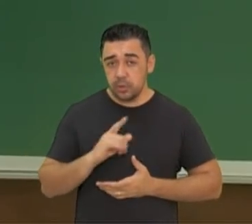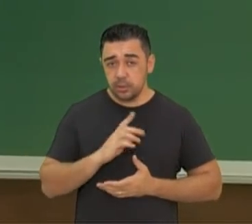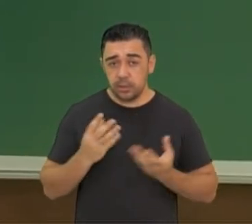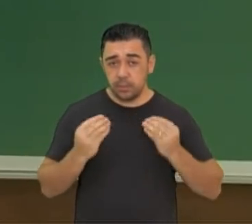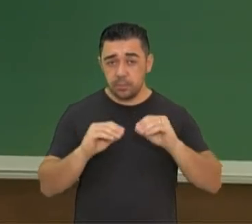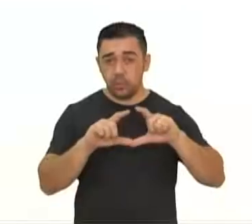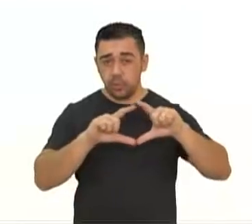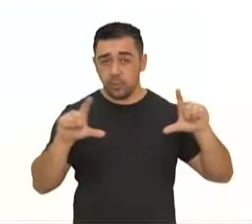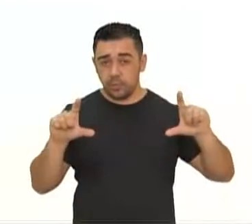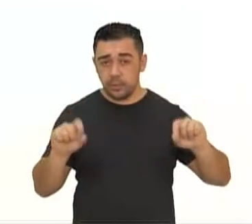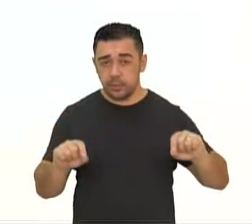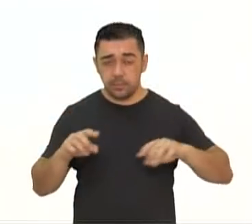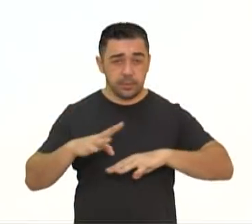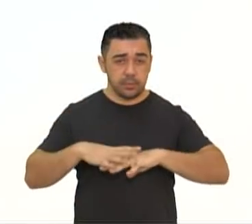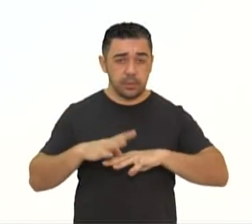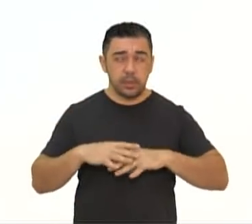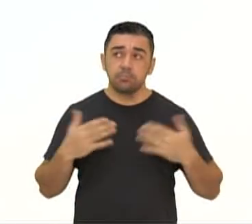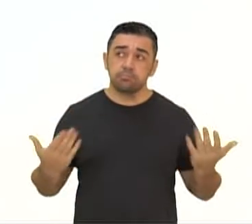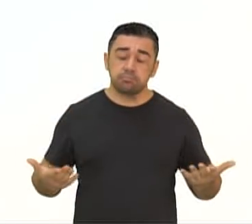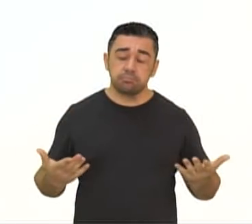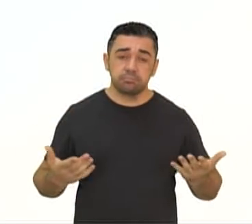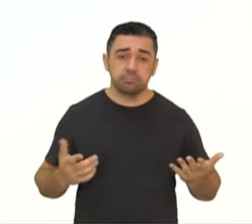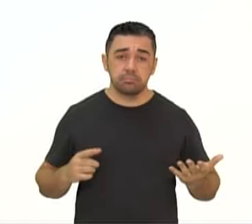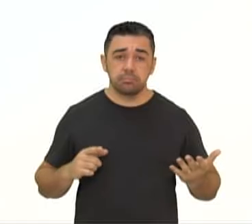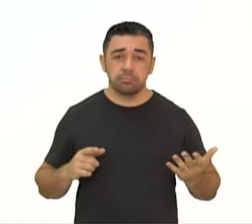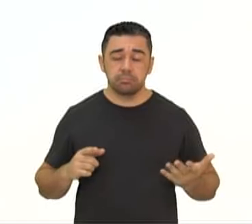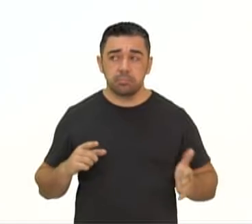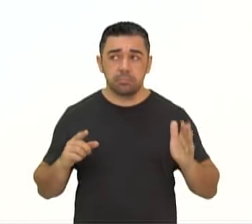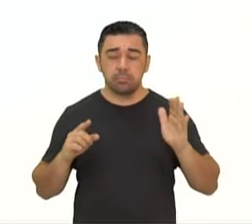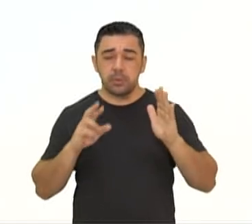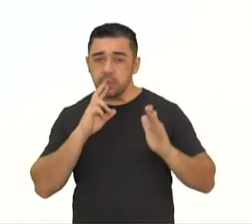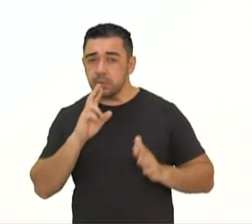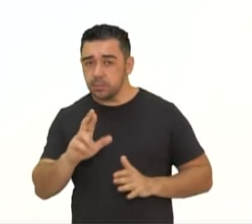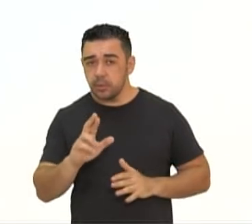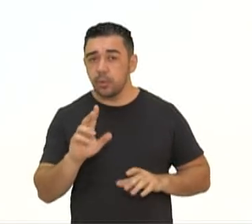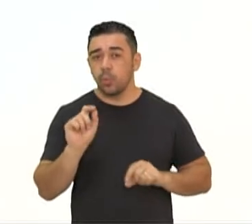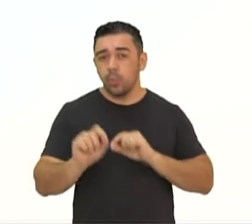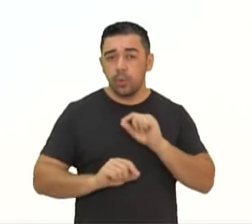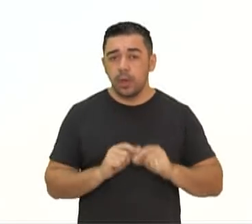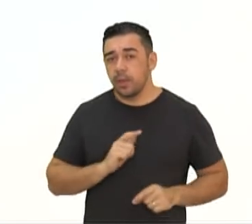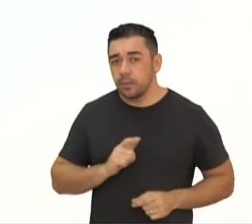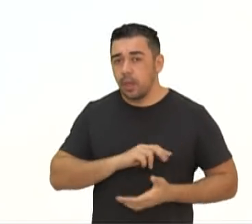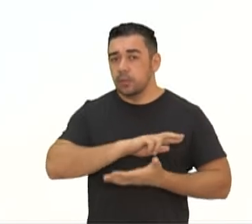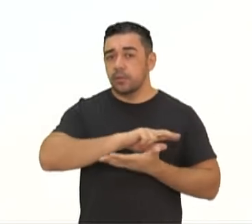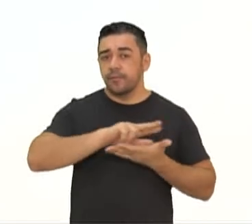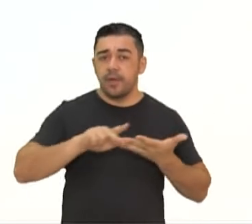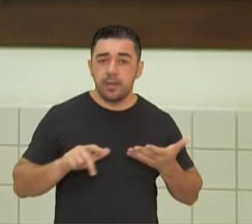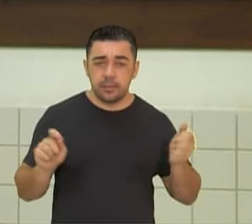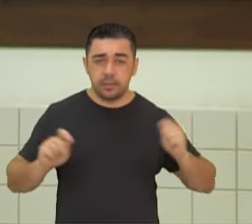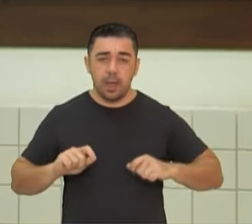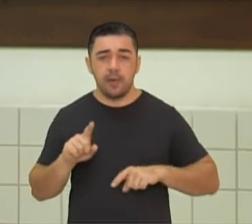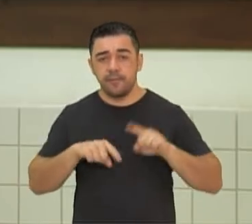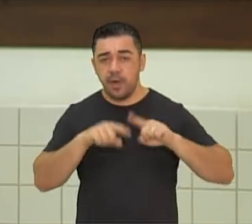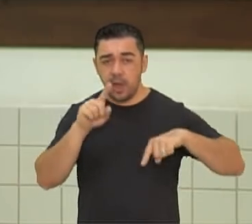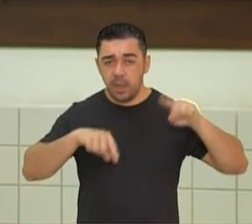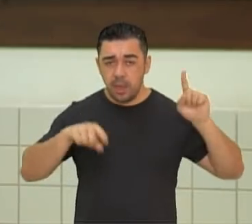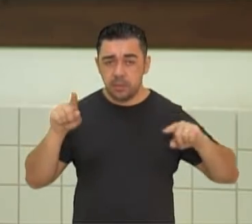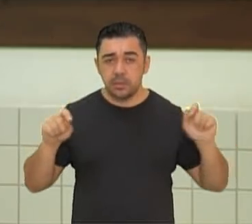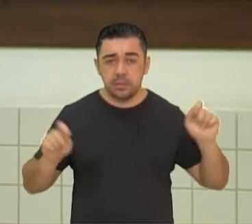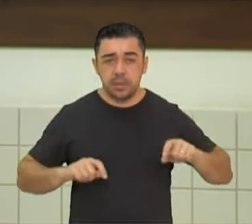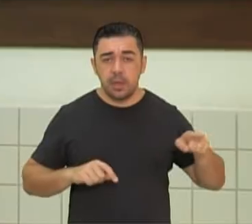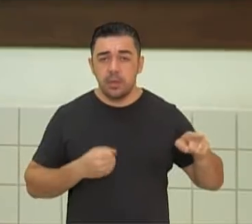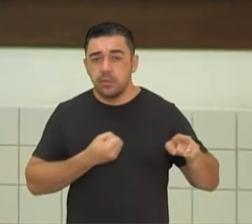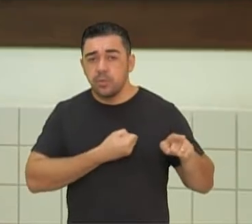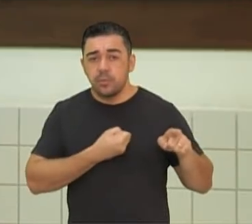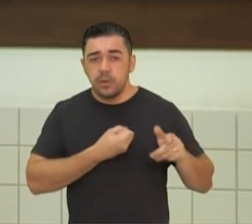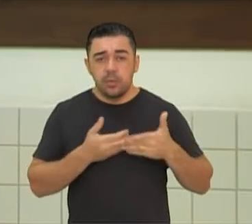nós representamos. Você não tem uma solução para elas. Na verdade, você tem infinitas soluções, porque você pode ter qualquer número